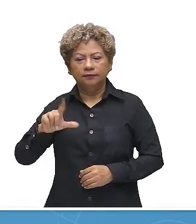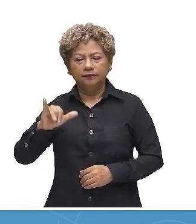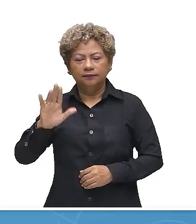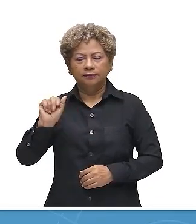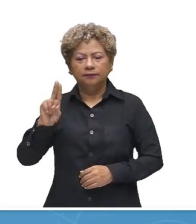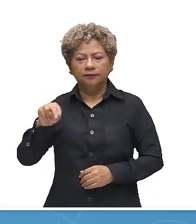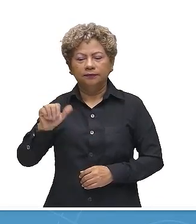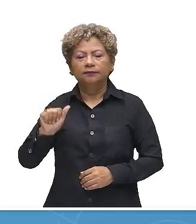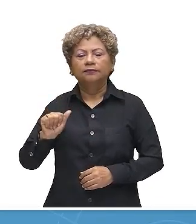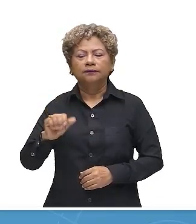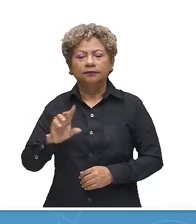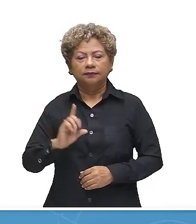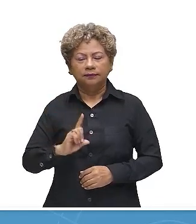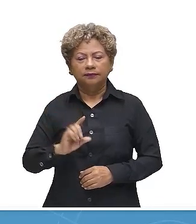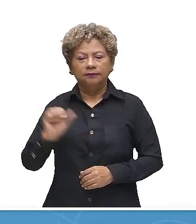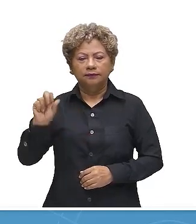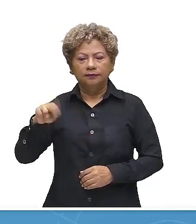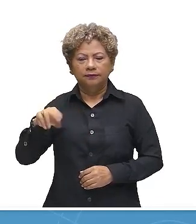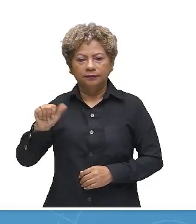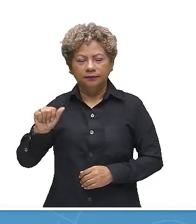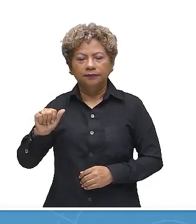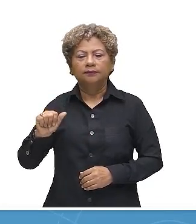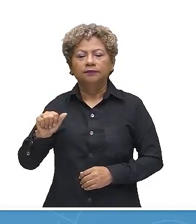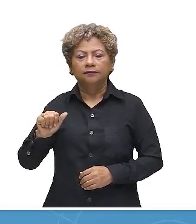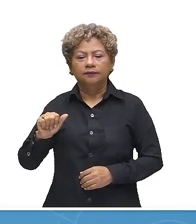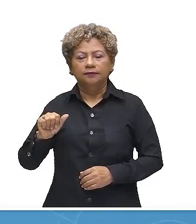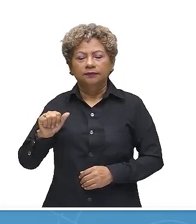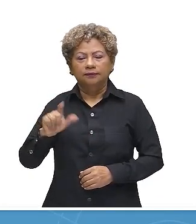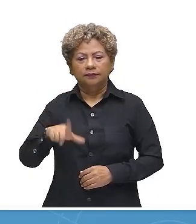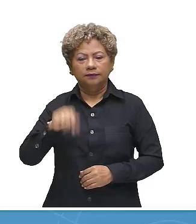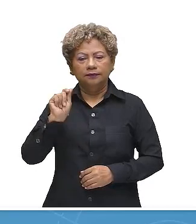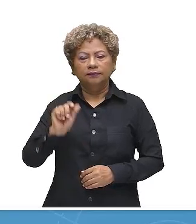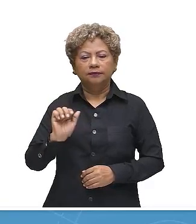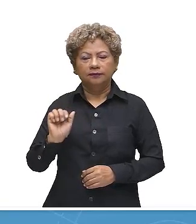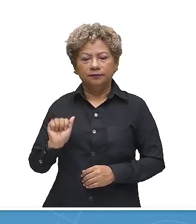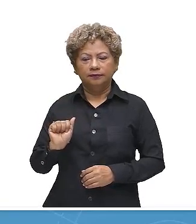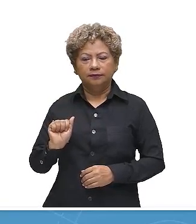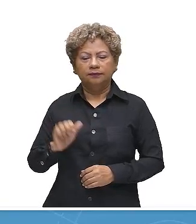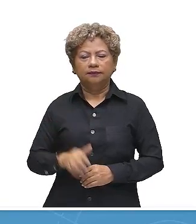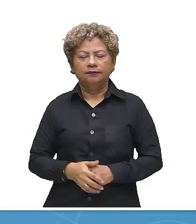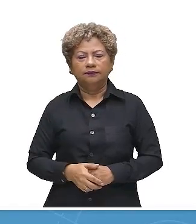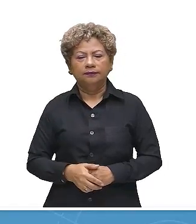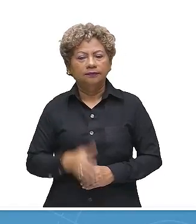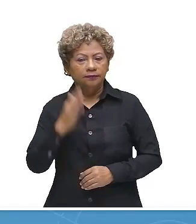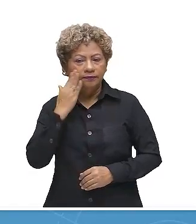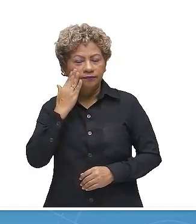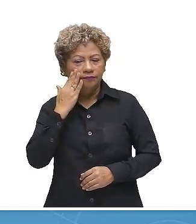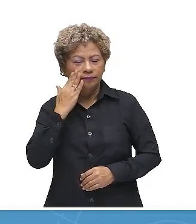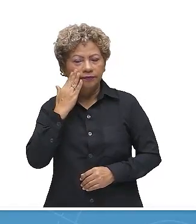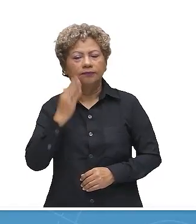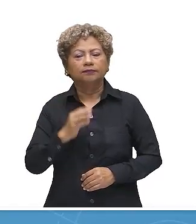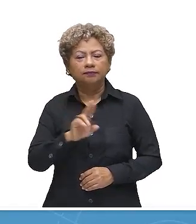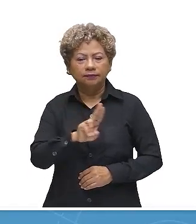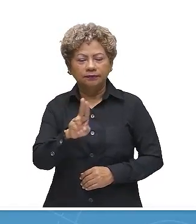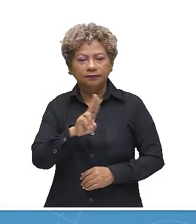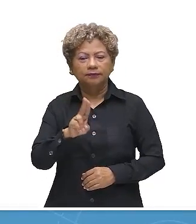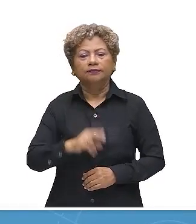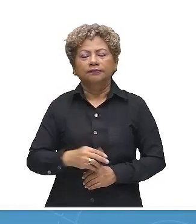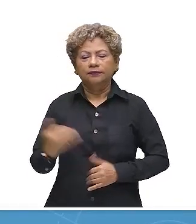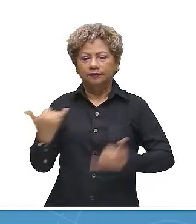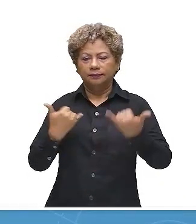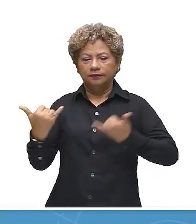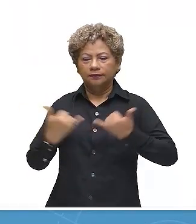B. Ana Beatriz, questão 1, letra A. Vamos lá para baixo, alguém está falando aqui